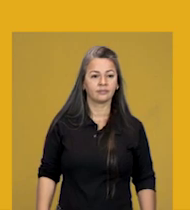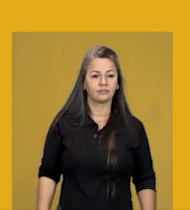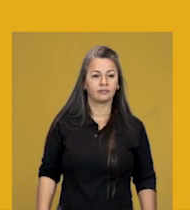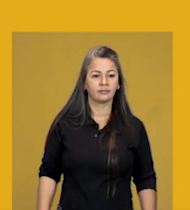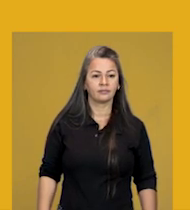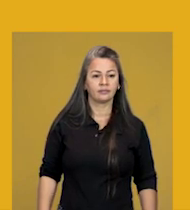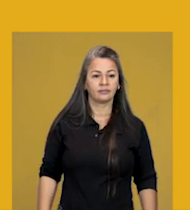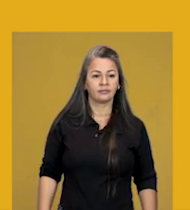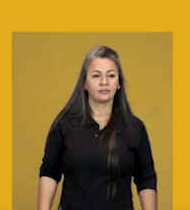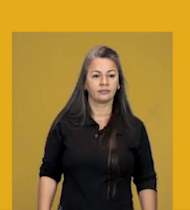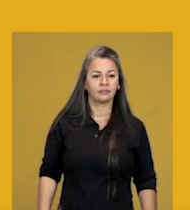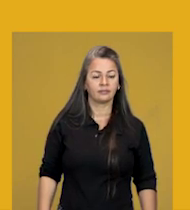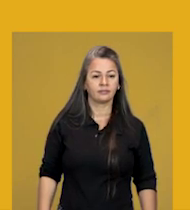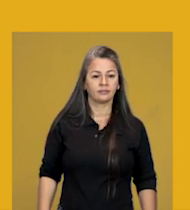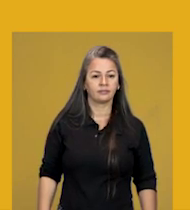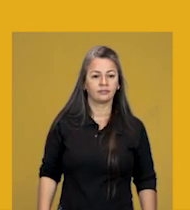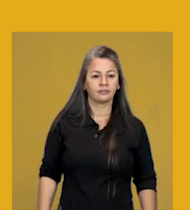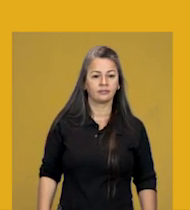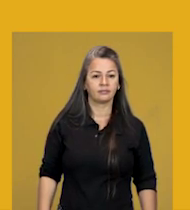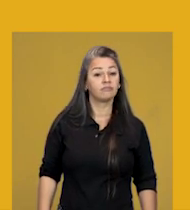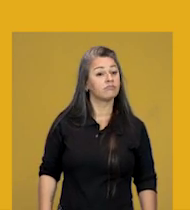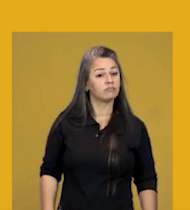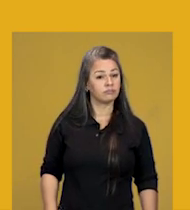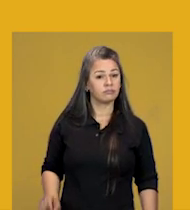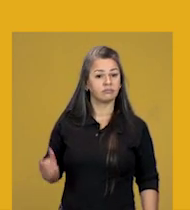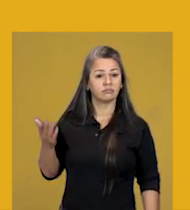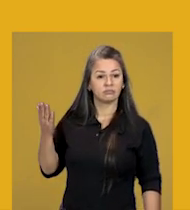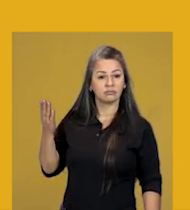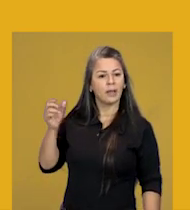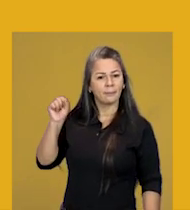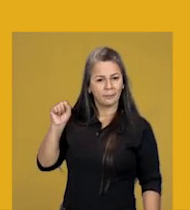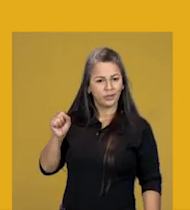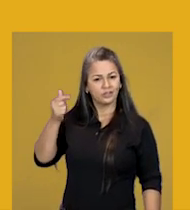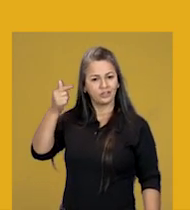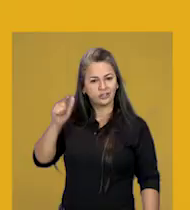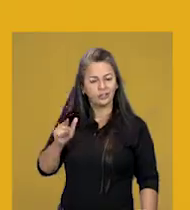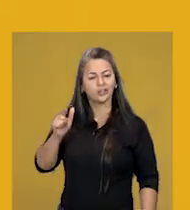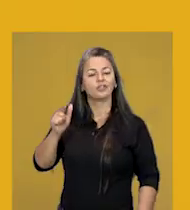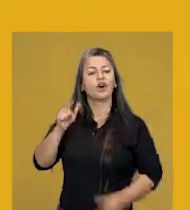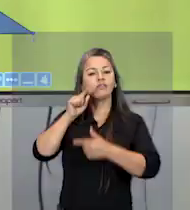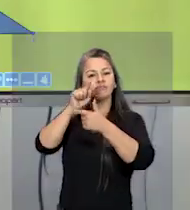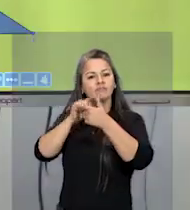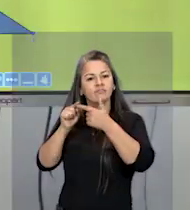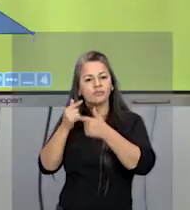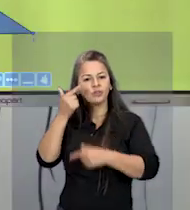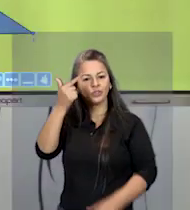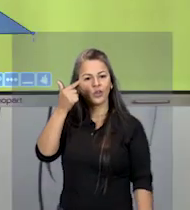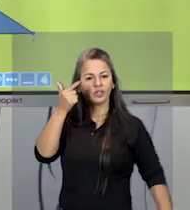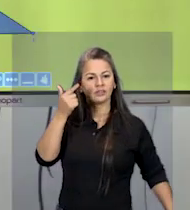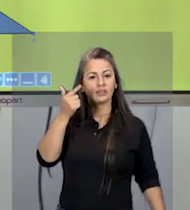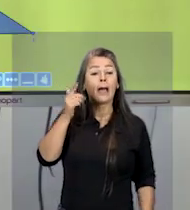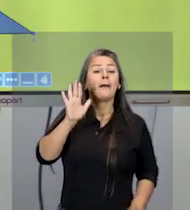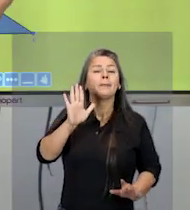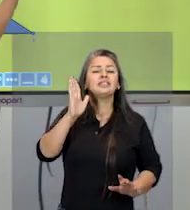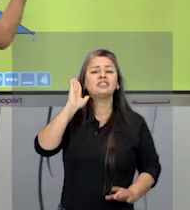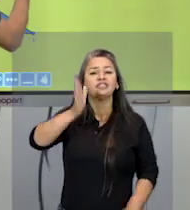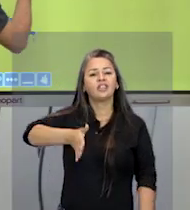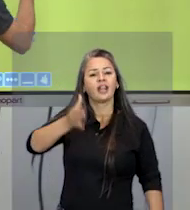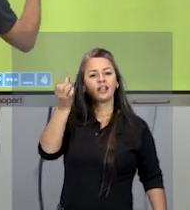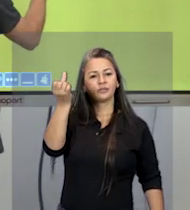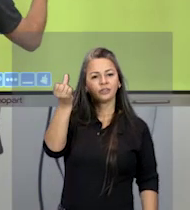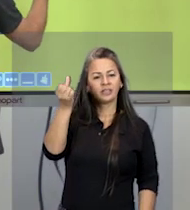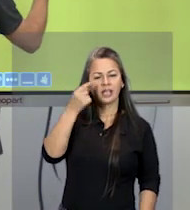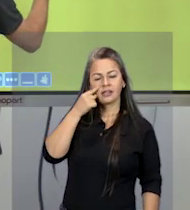dar 24. Posso simplificar por 2 e por 3 depois, mas vamos simplificar por 6 direto, que fica